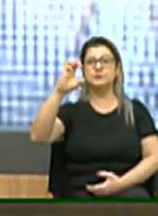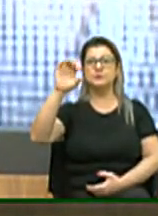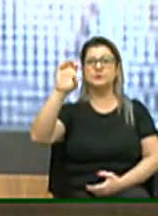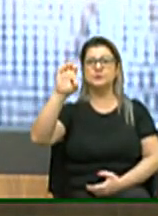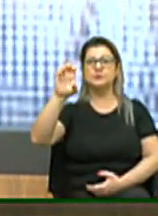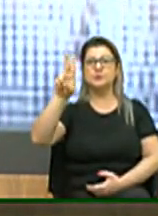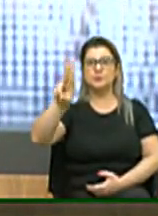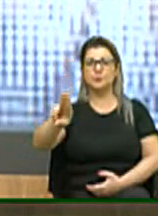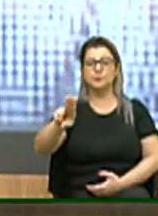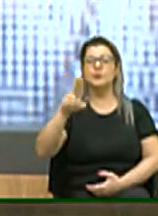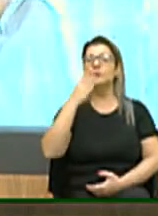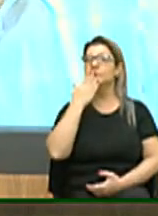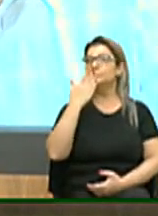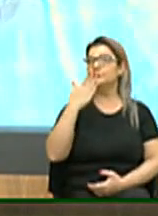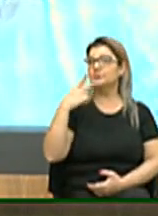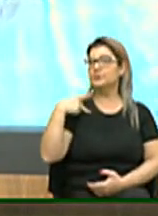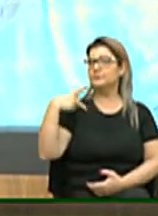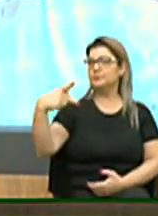Favorável, senhor presidente.